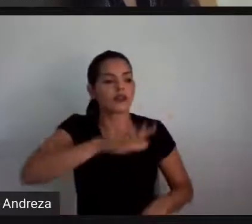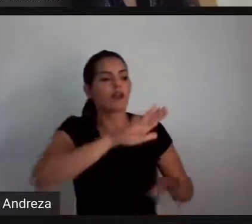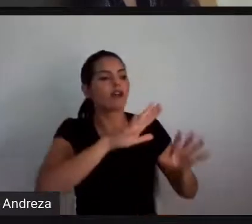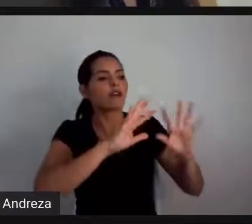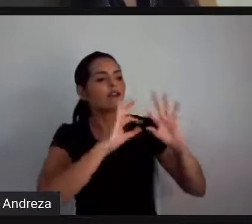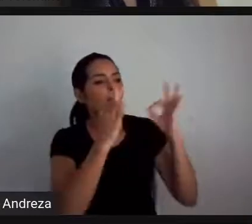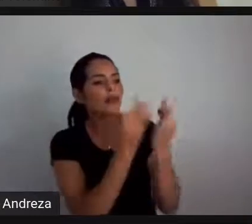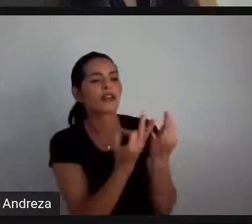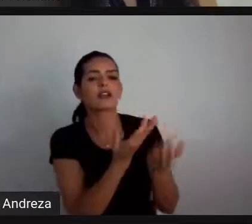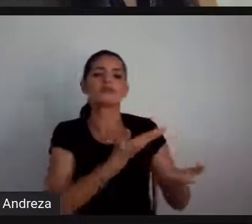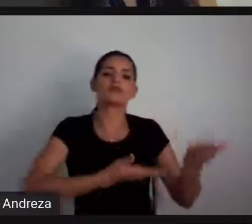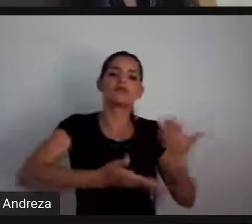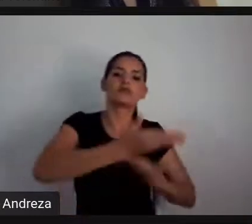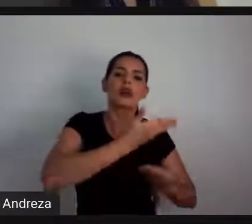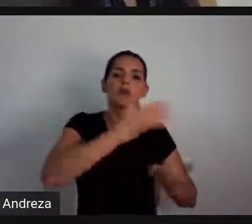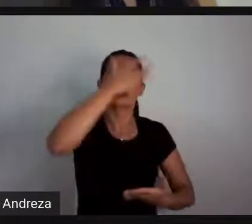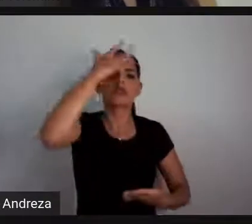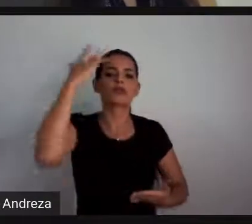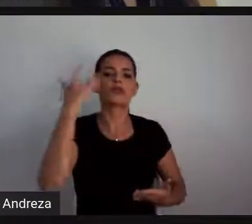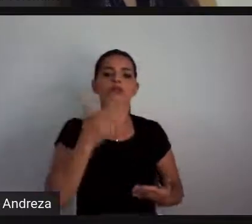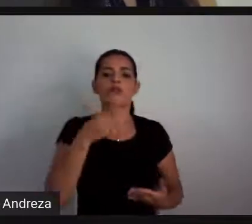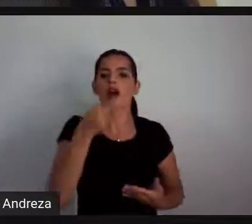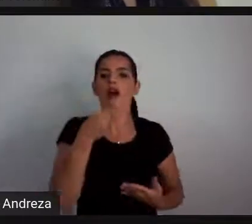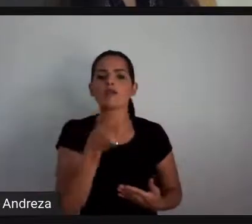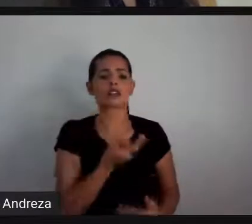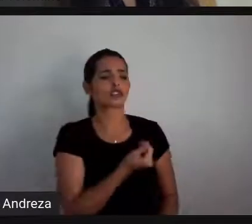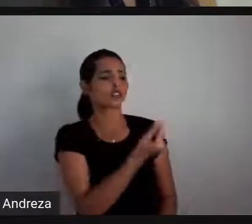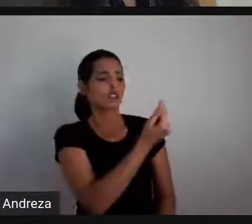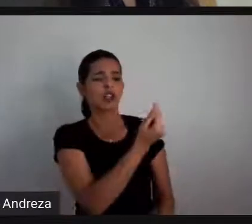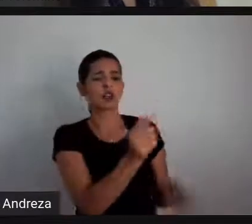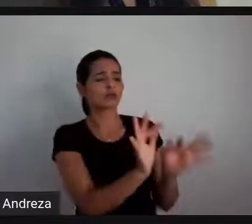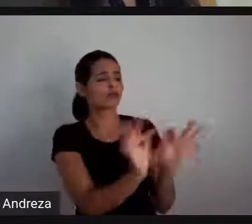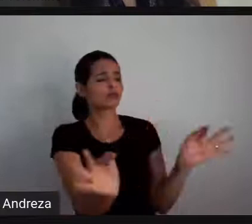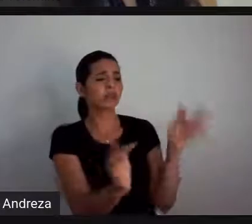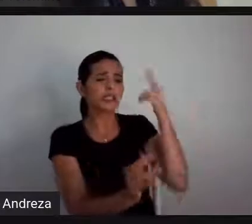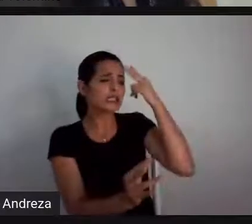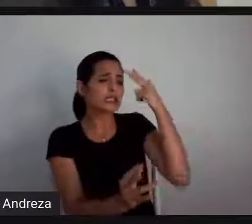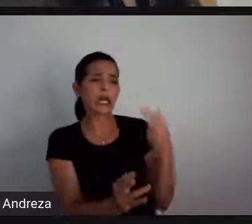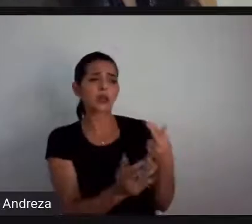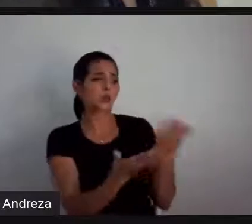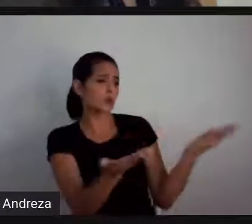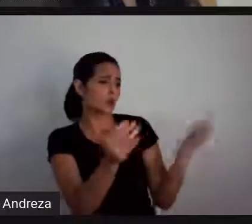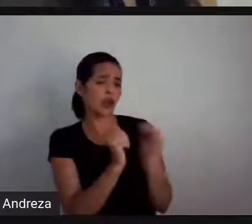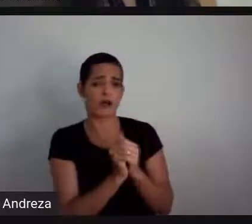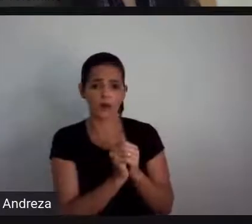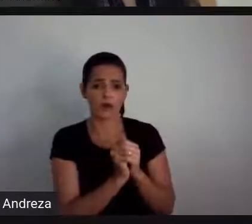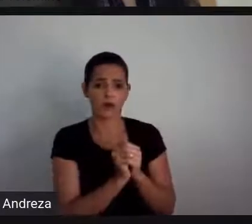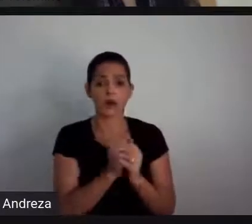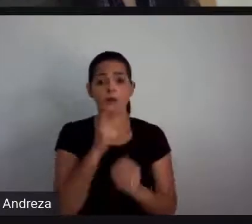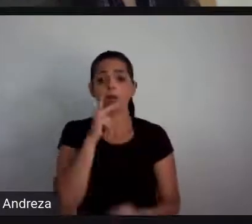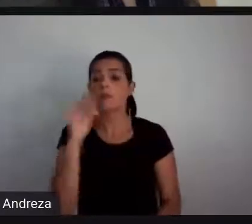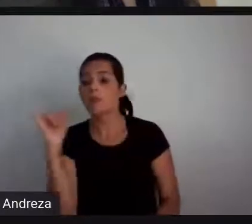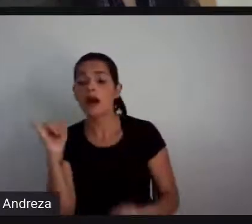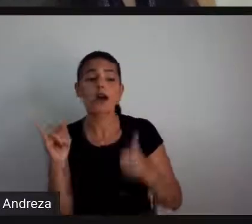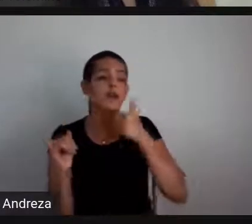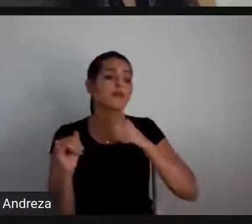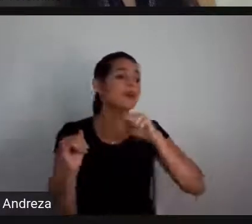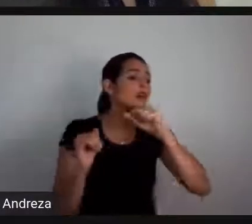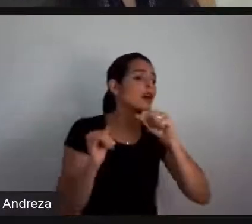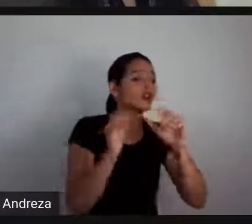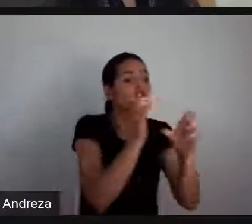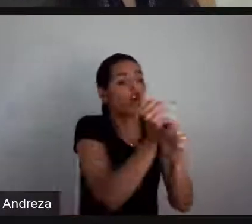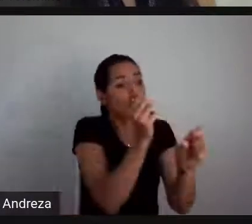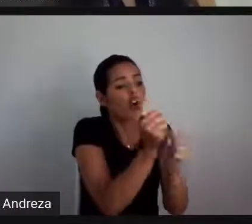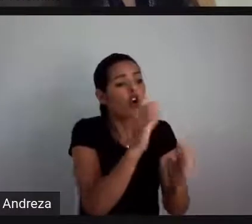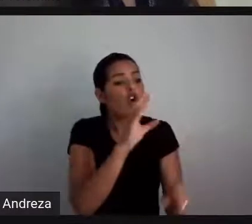favorável, né? As pessoas em casa, quando falavam de dinheiro, falavam de uma forma mais natural, se via o pai ou a mãe fazendo uma conta, não